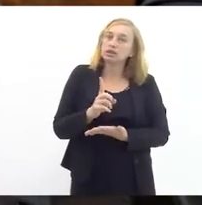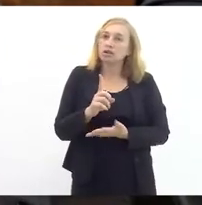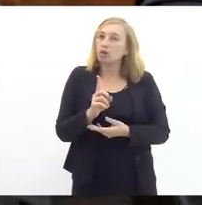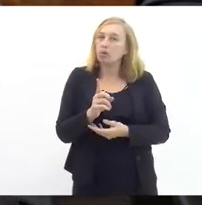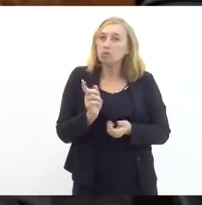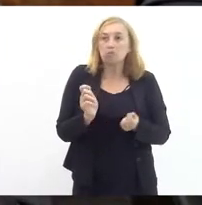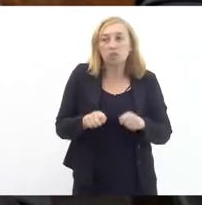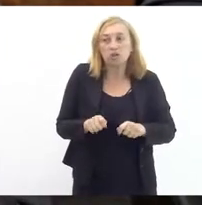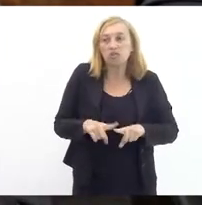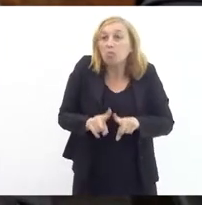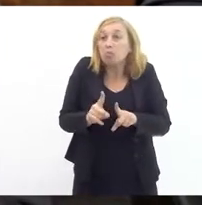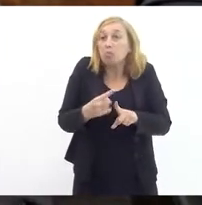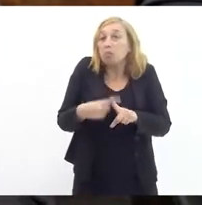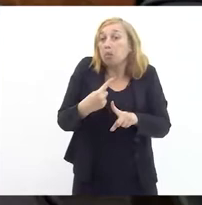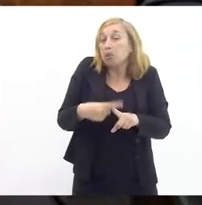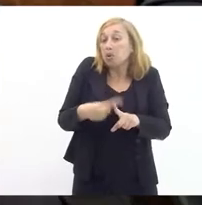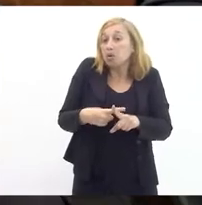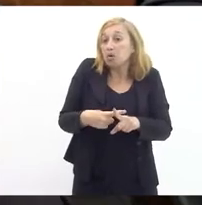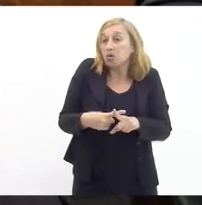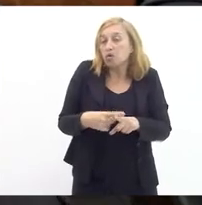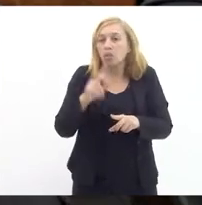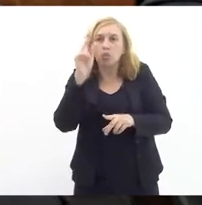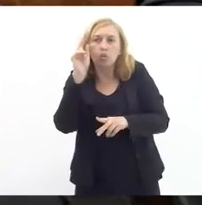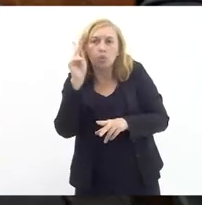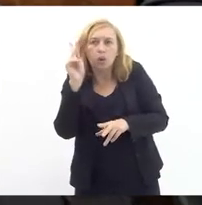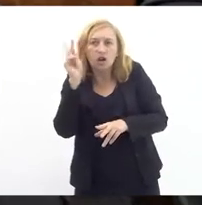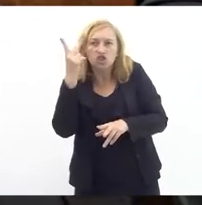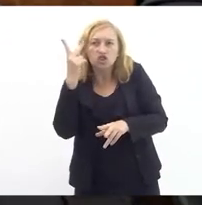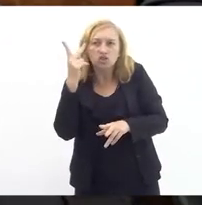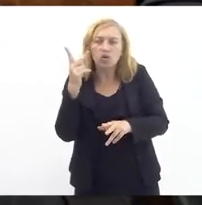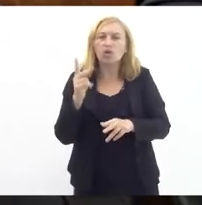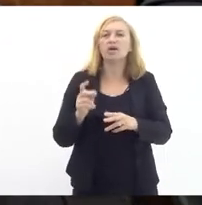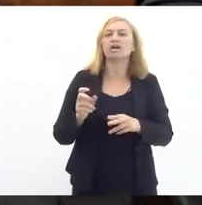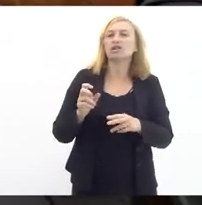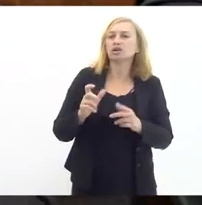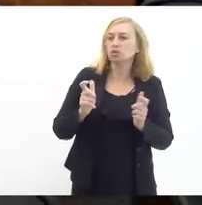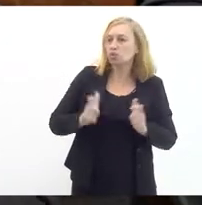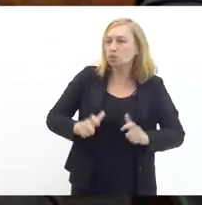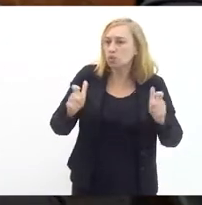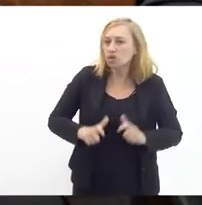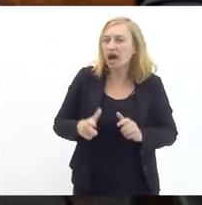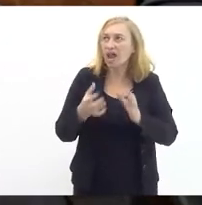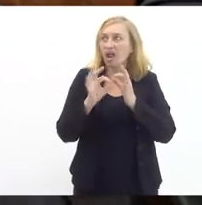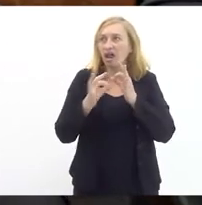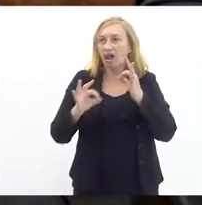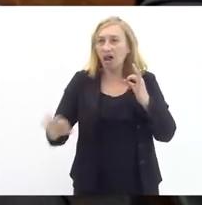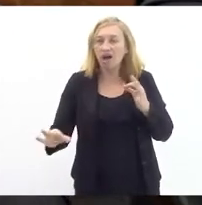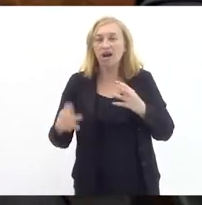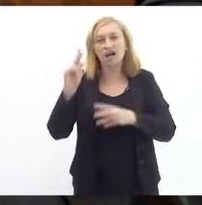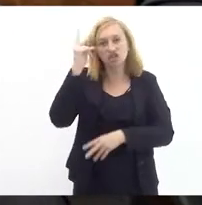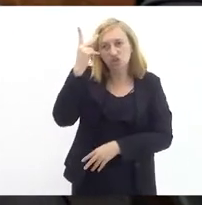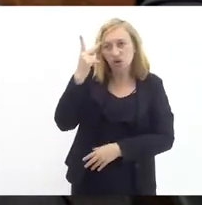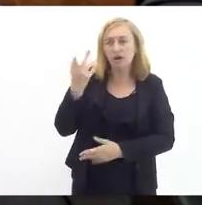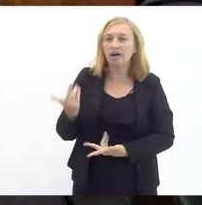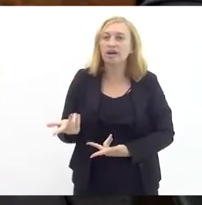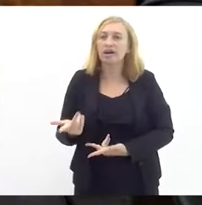possível, porque o histórico da ferrovia aí já é uma coisa mais longa. A ferrovia, as plataformas, muitas